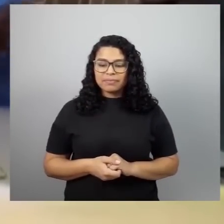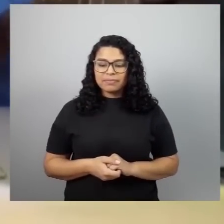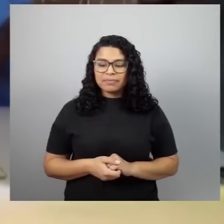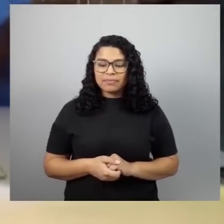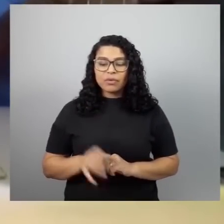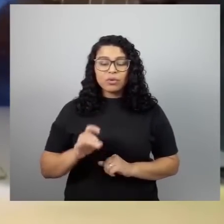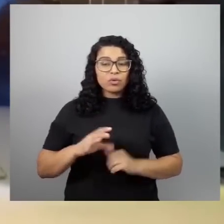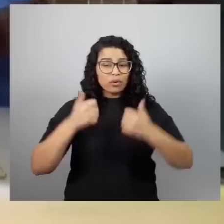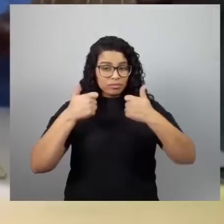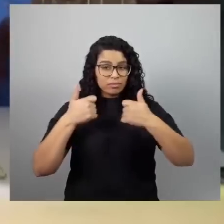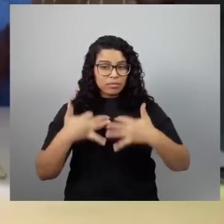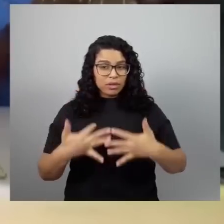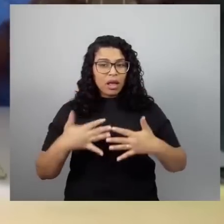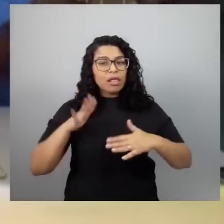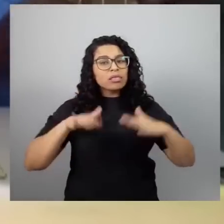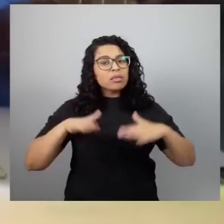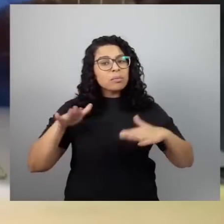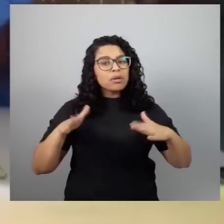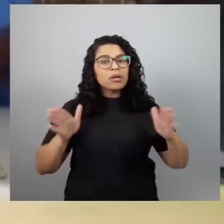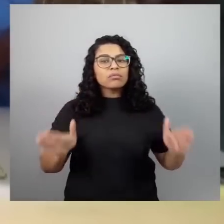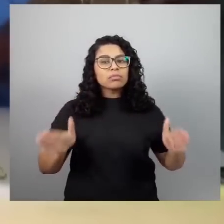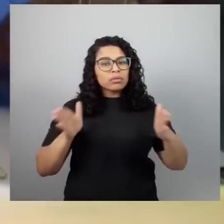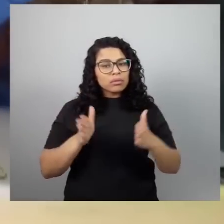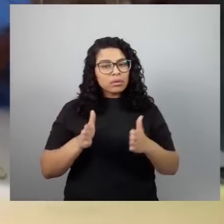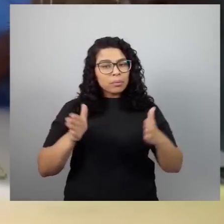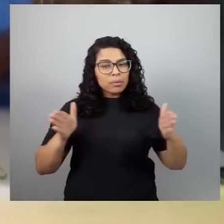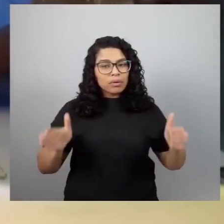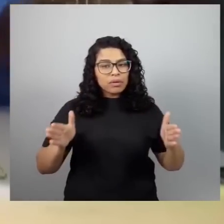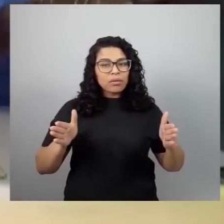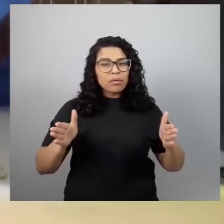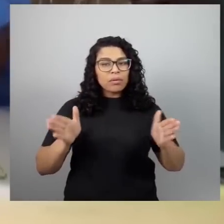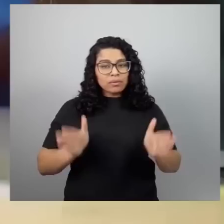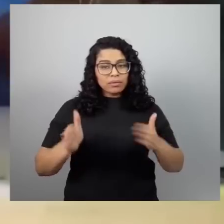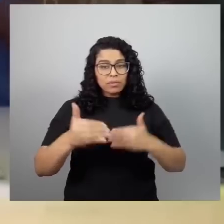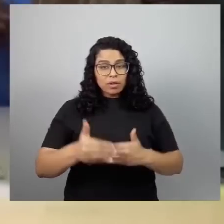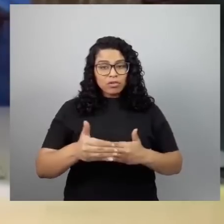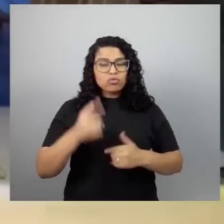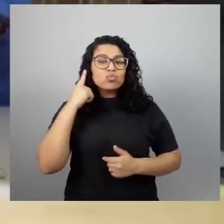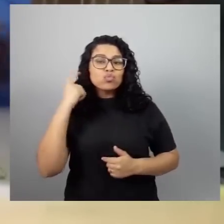Só para falar para vocês, dependendo do tamanho da caixa, é um som diferente.